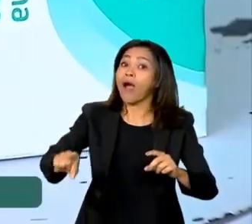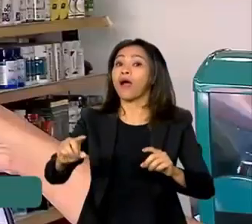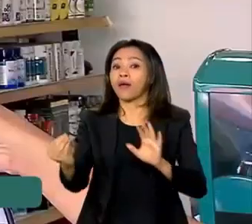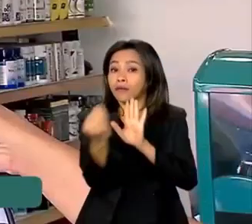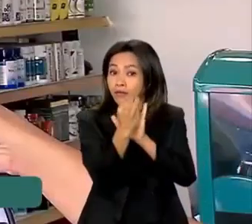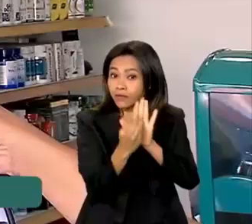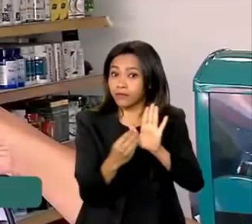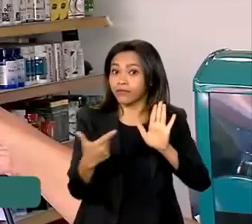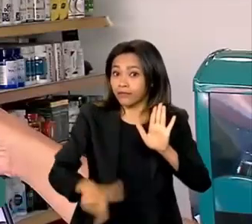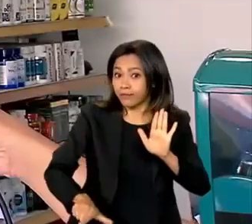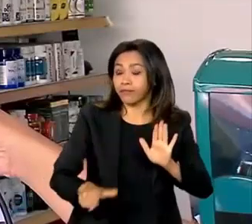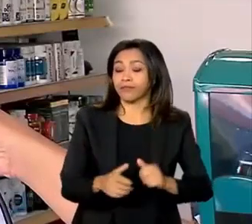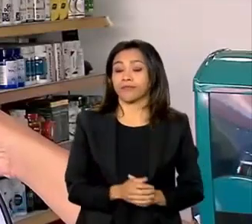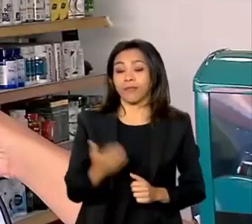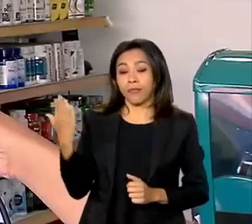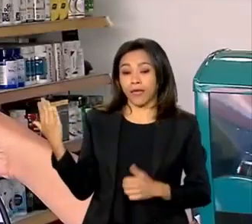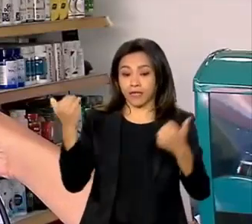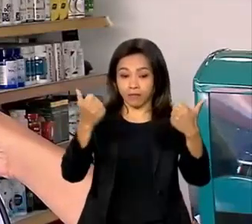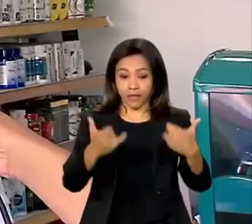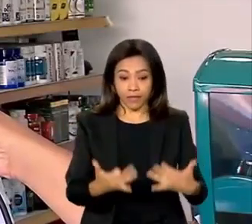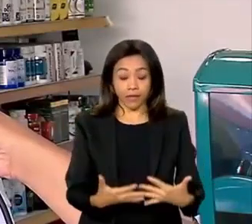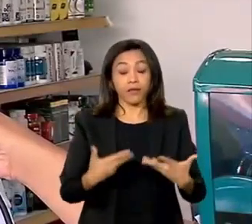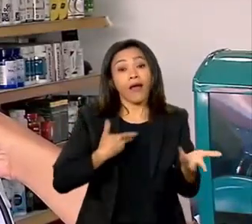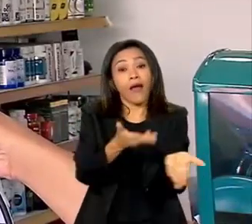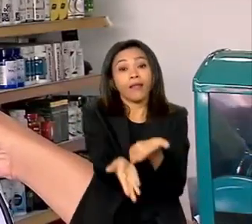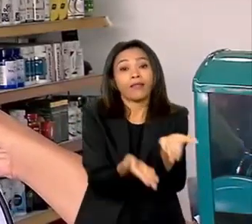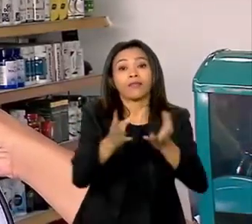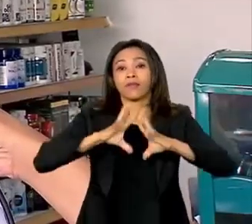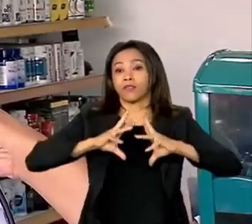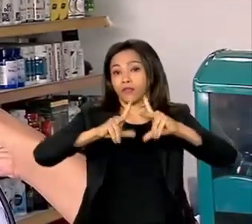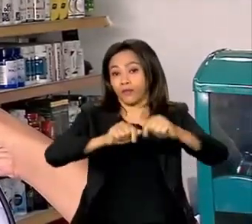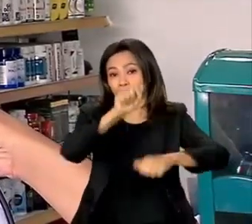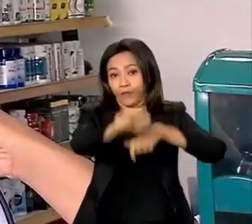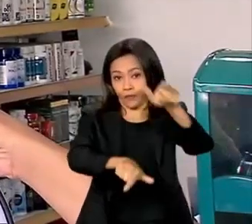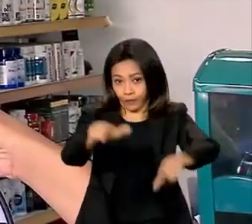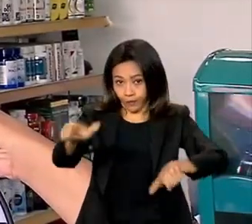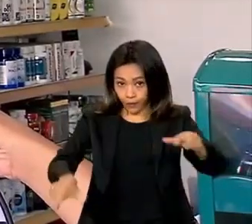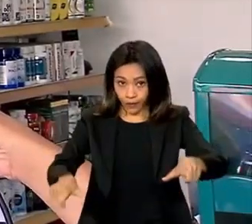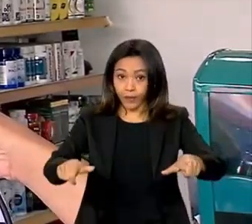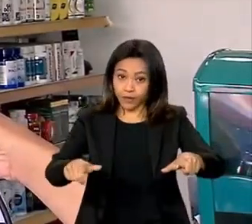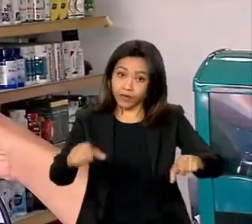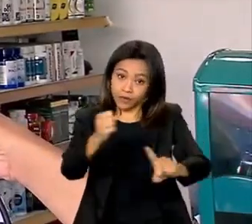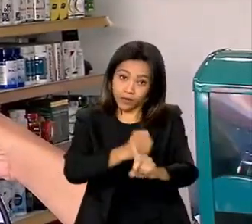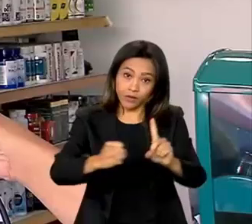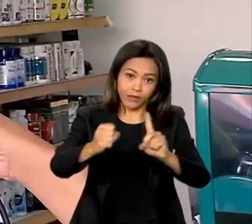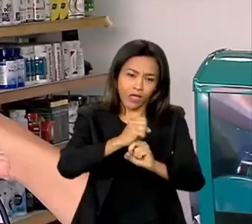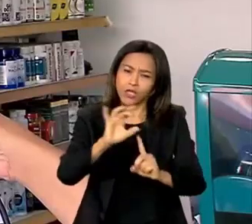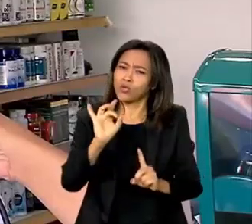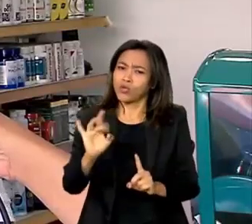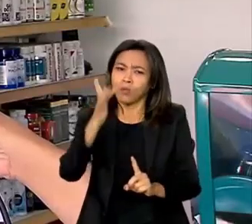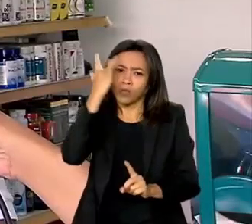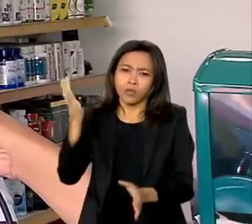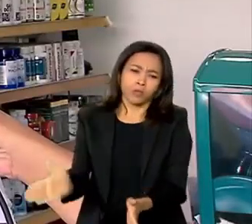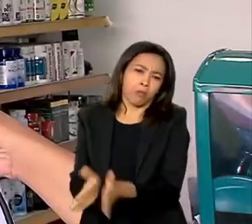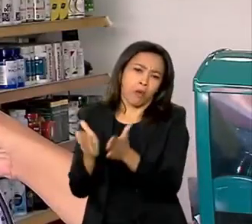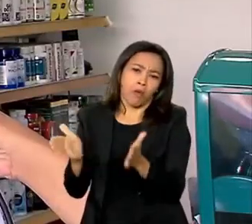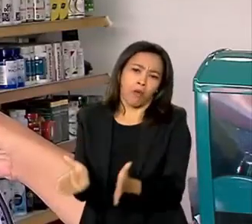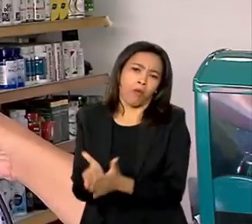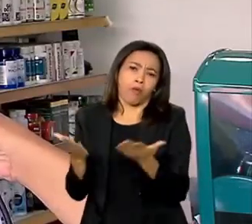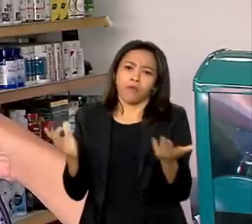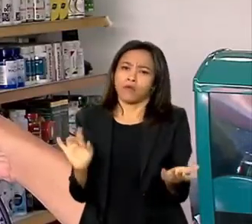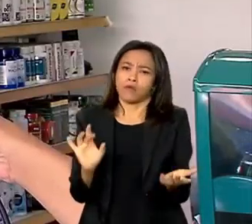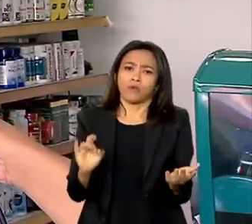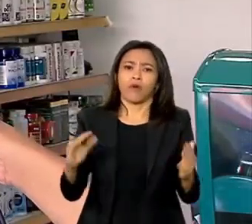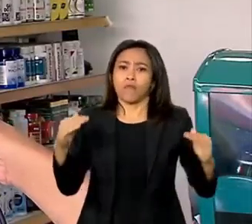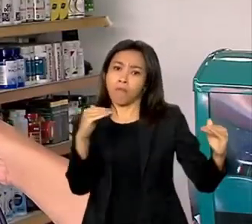incremento. Esse benefício, né, que atende toda a população em geral, não somente a classe baixa ou média, então está